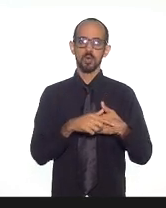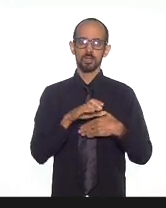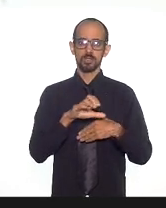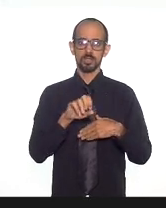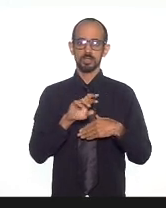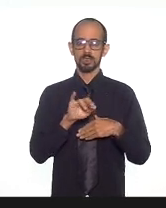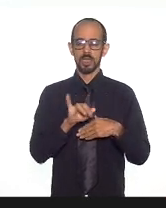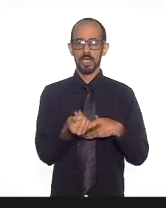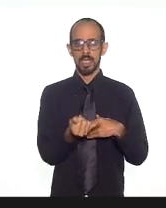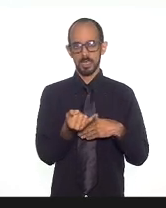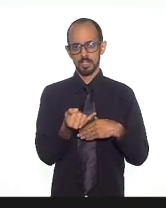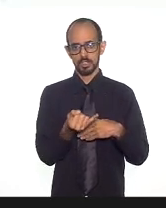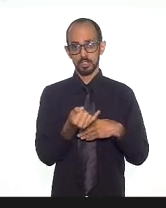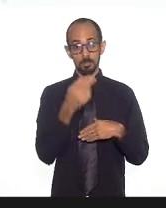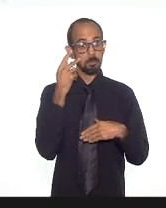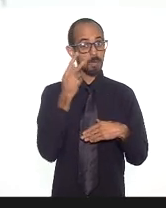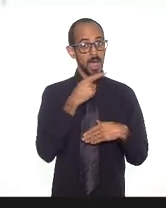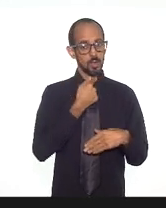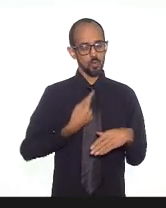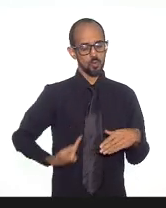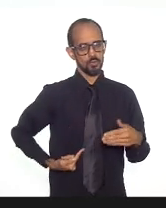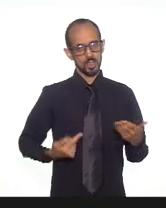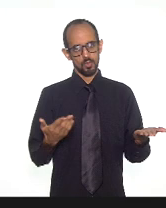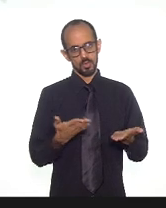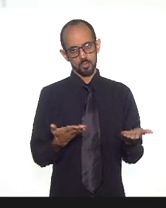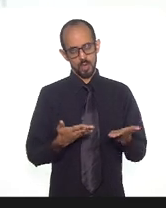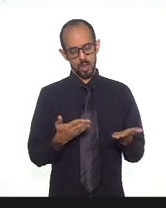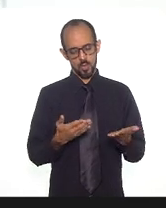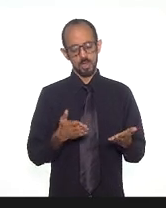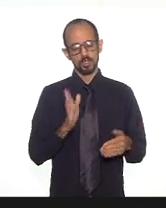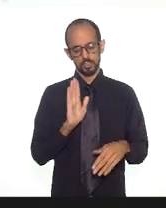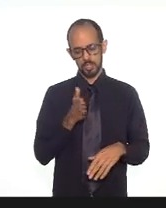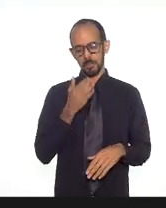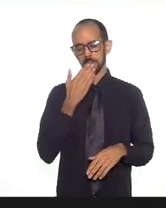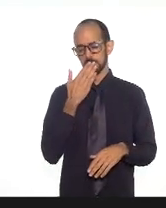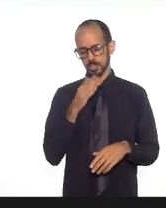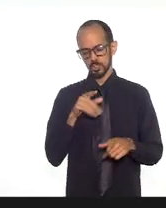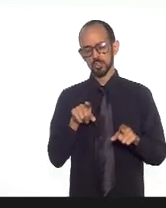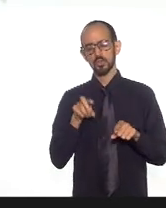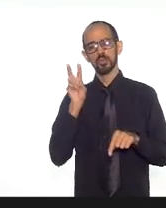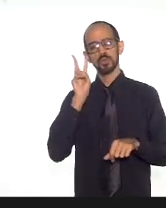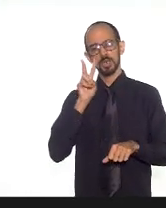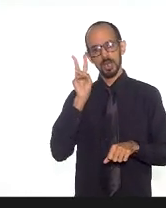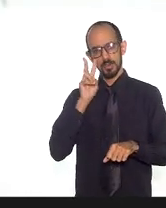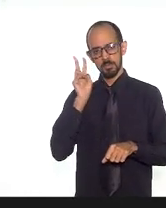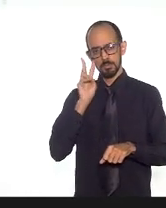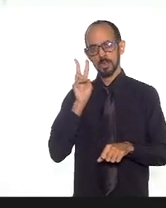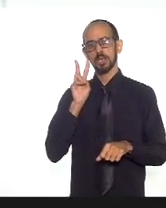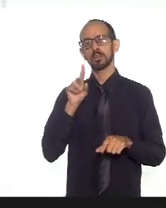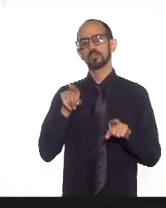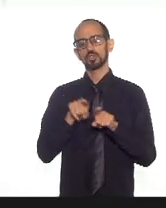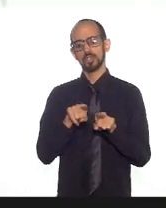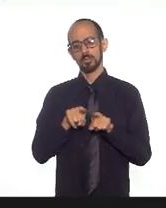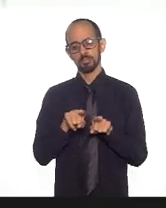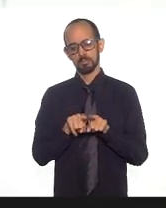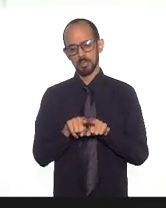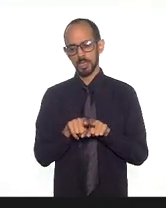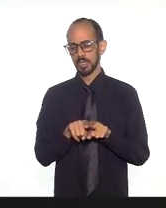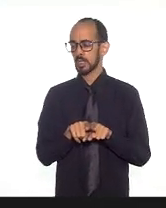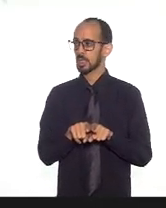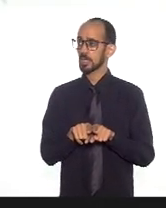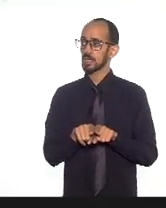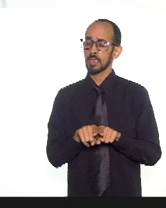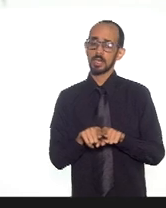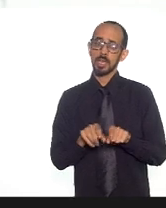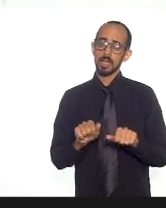foi um pedido, aliás, o que motivou a gente chegar a pedir também, lembrar, né, porque eles sempre fazem, na realidade, não depende de nosso pedido,